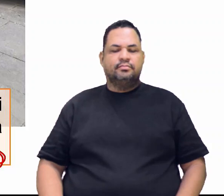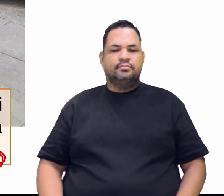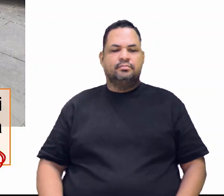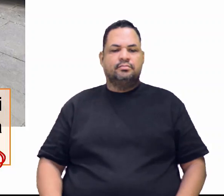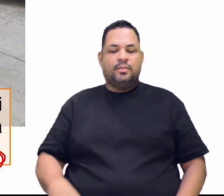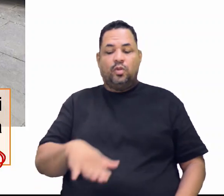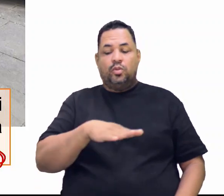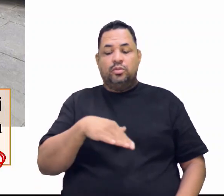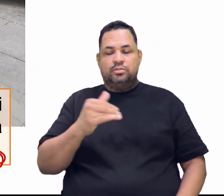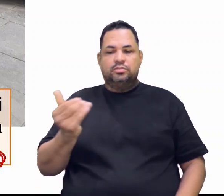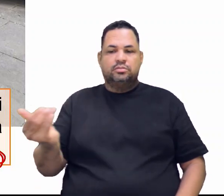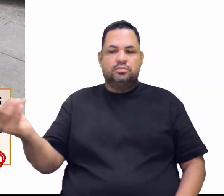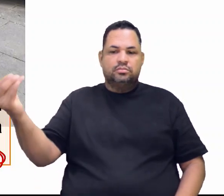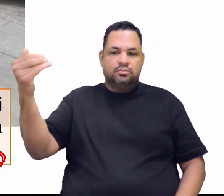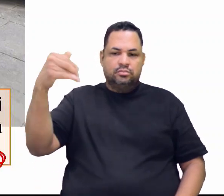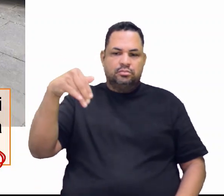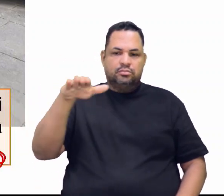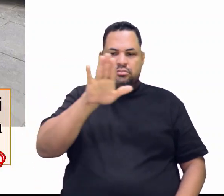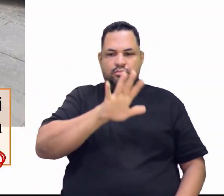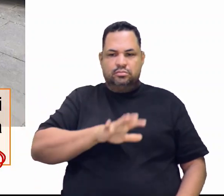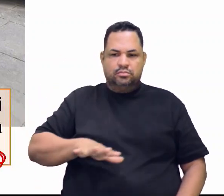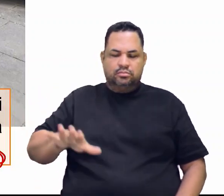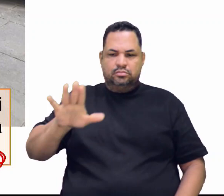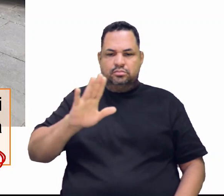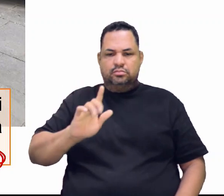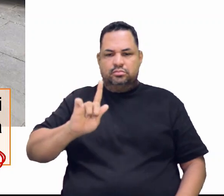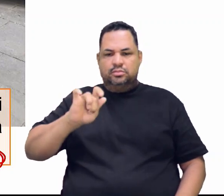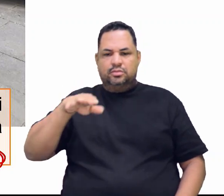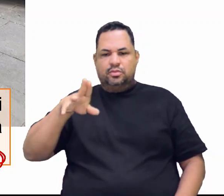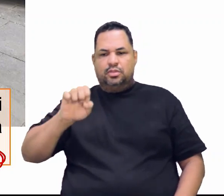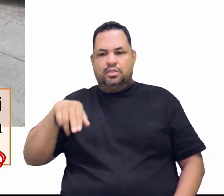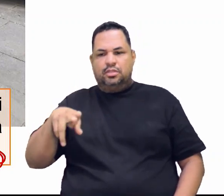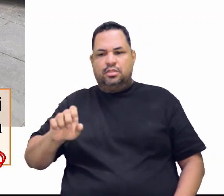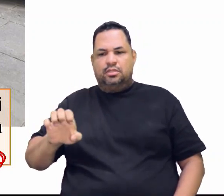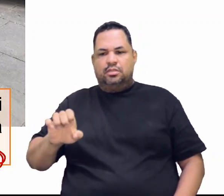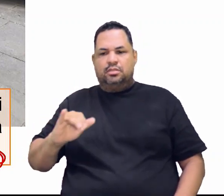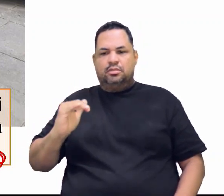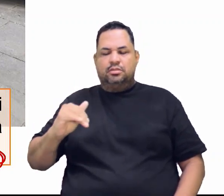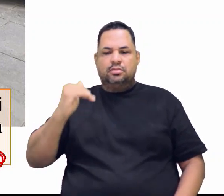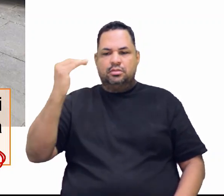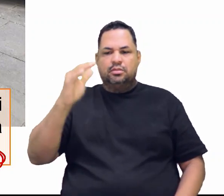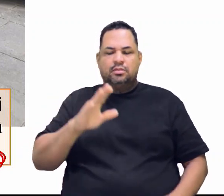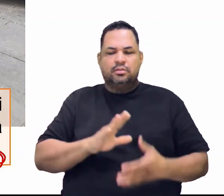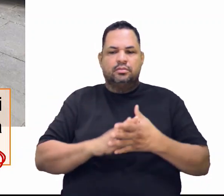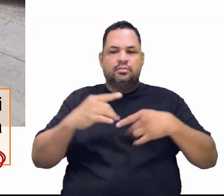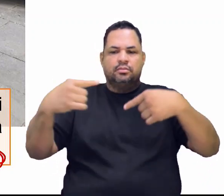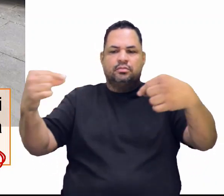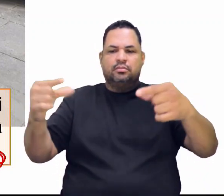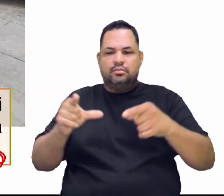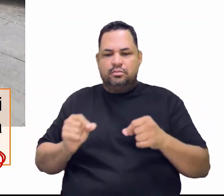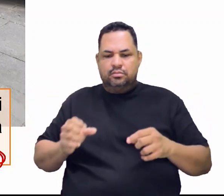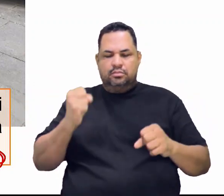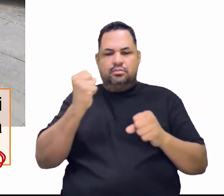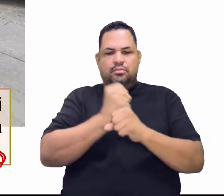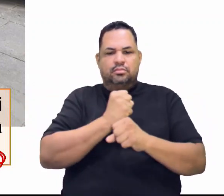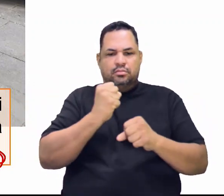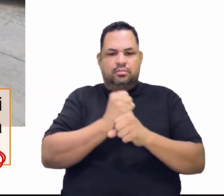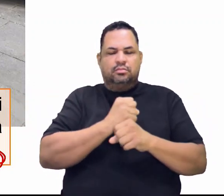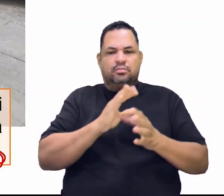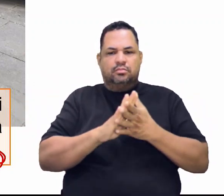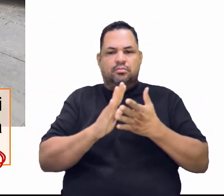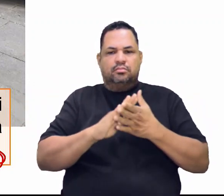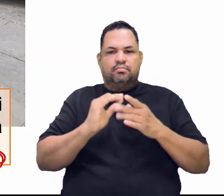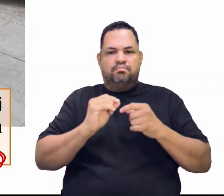parte acabou vindo da região de Albuquerque, um pouco mais acima. O forte, então, ele vai ser a